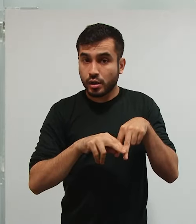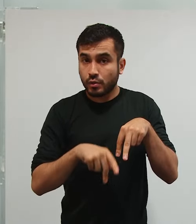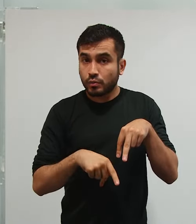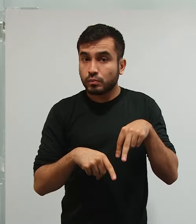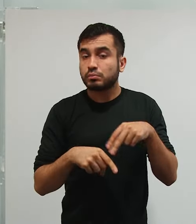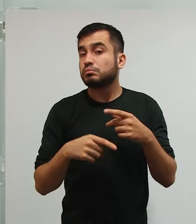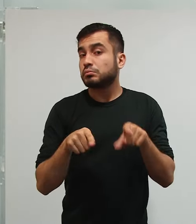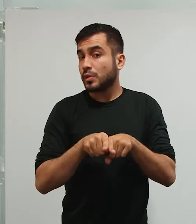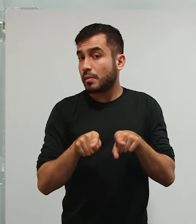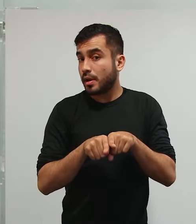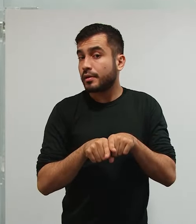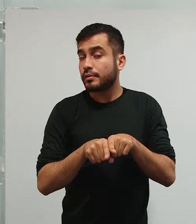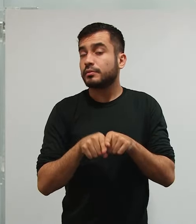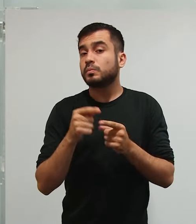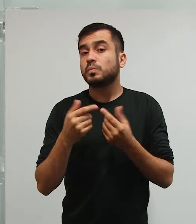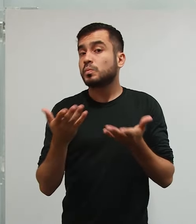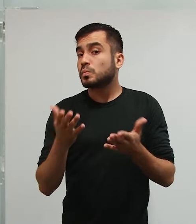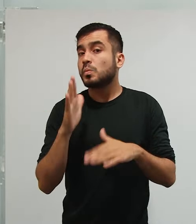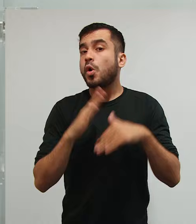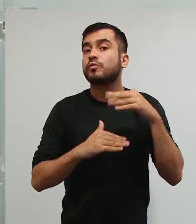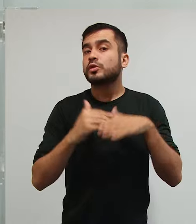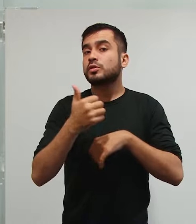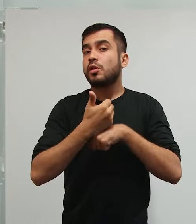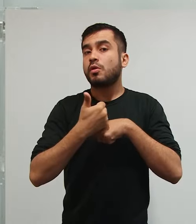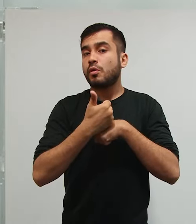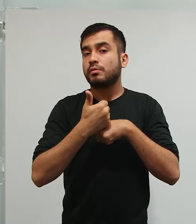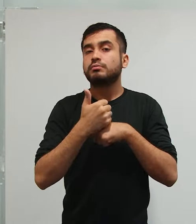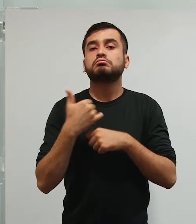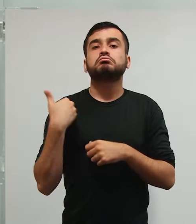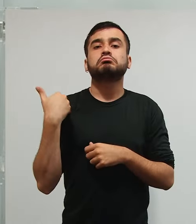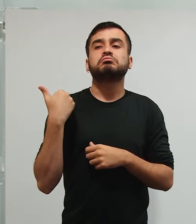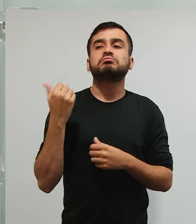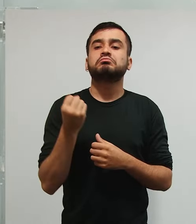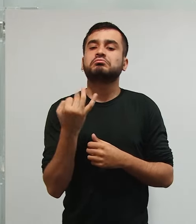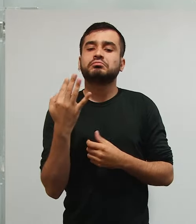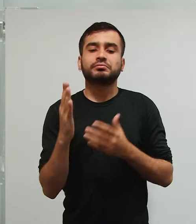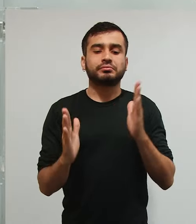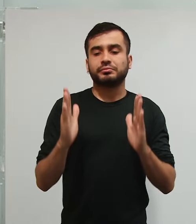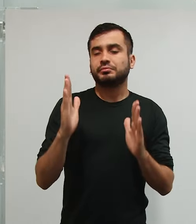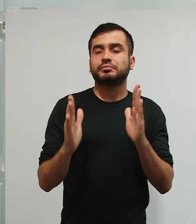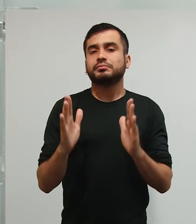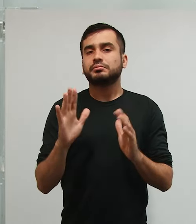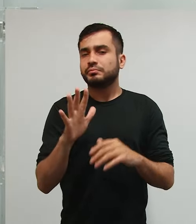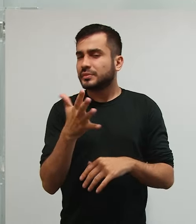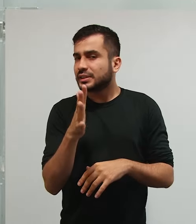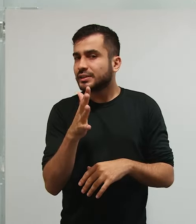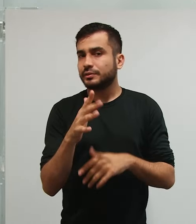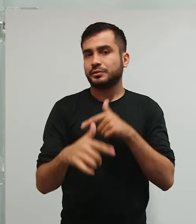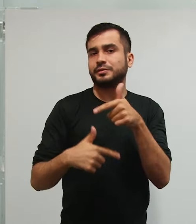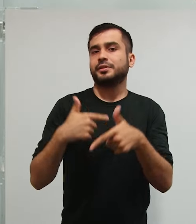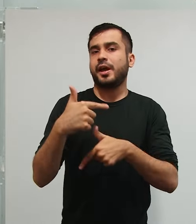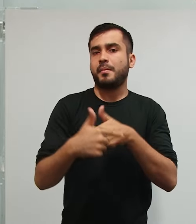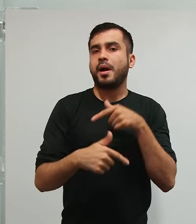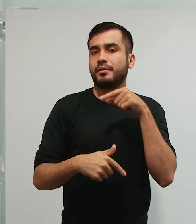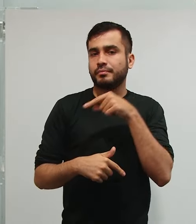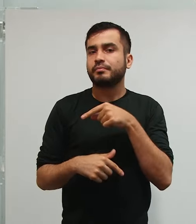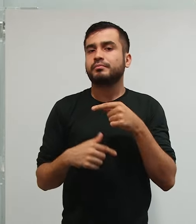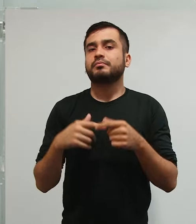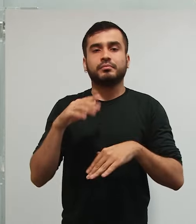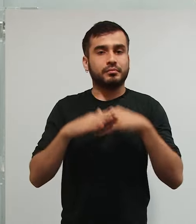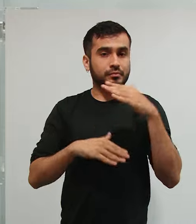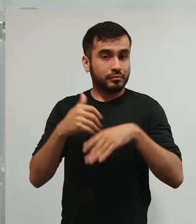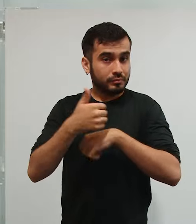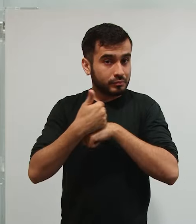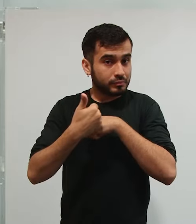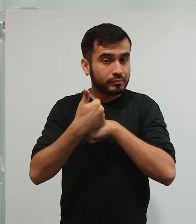de um professor? Qual que é o gênero prevalecente dessa função, dessa profissão? Qual que é a faixa